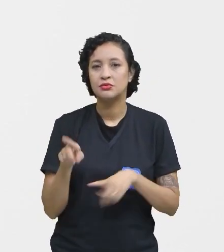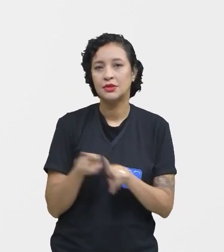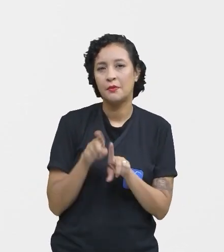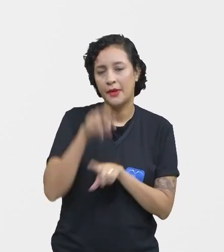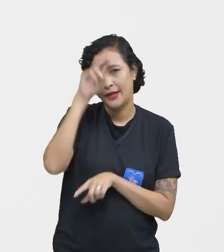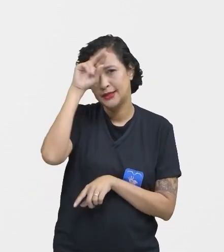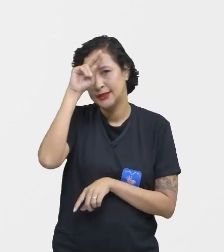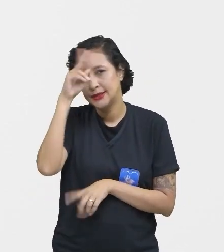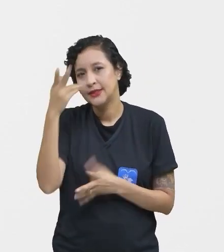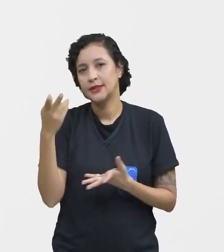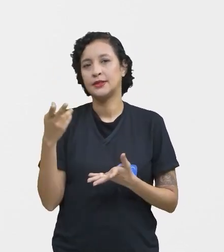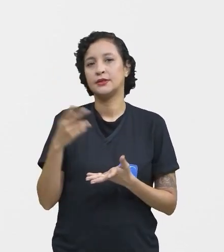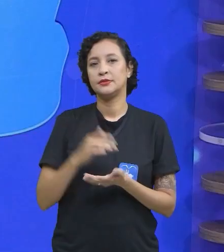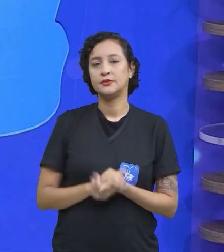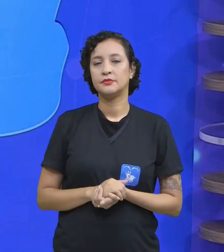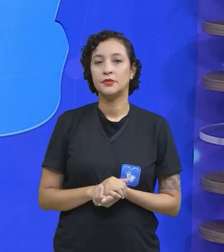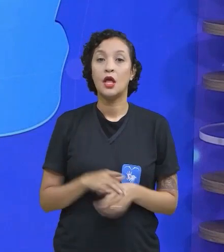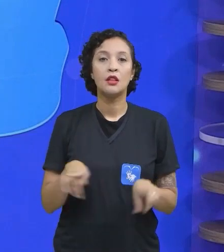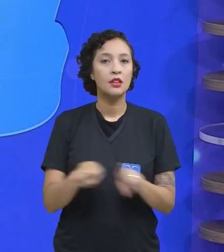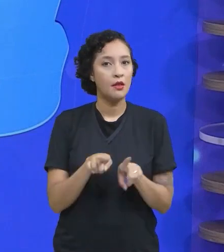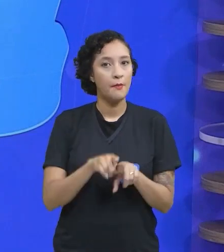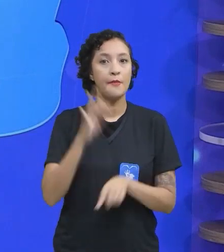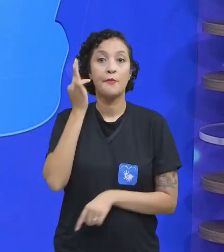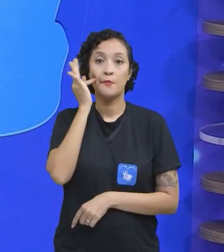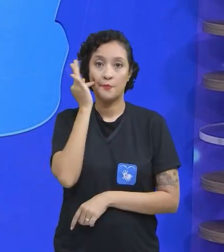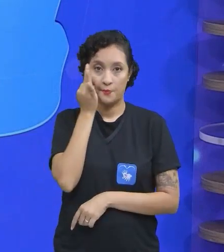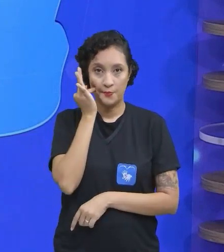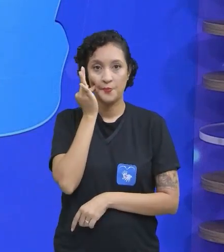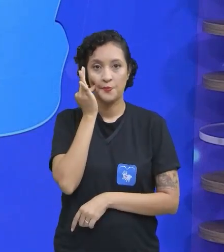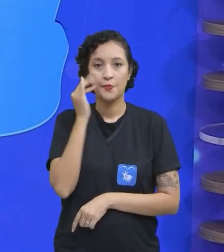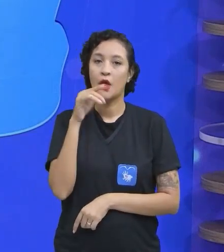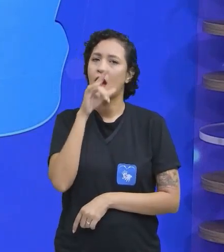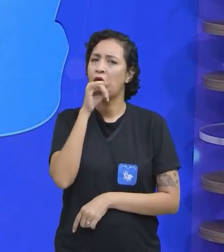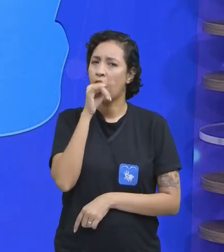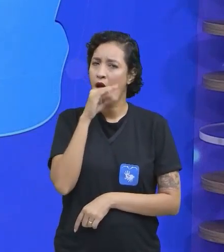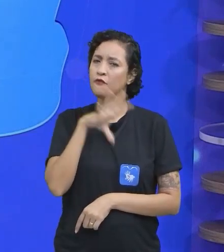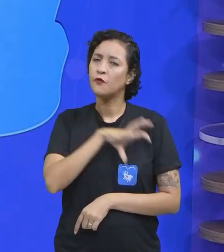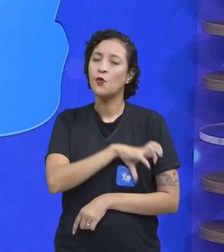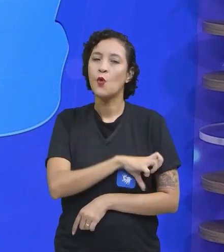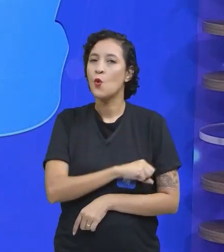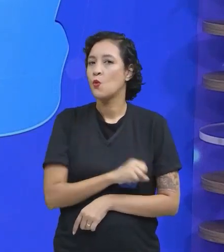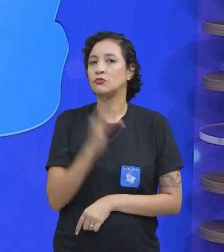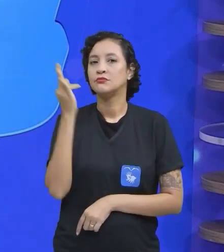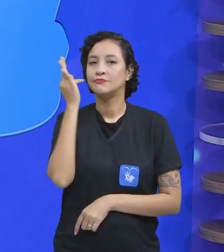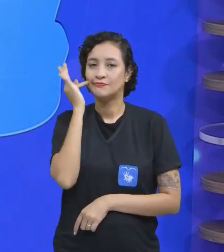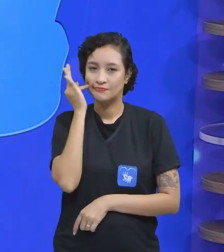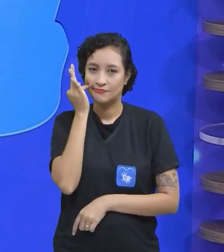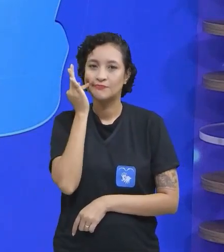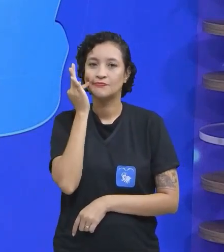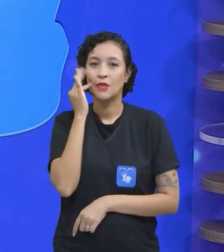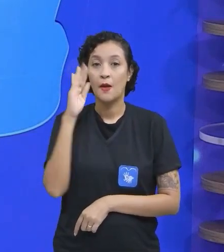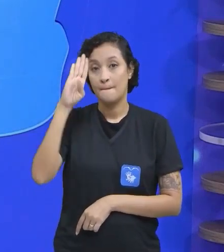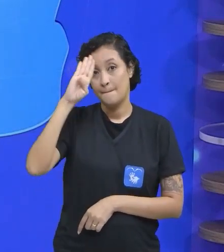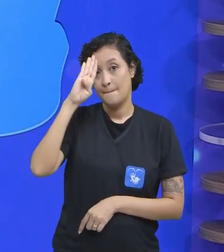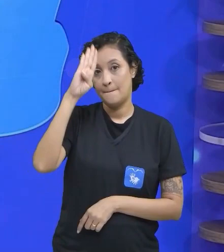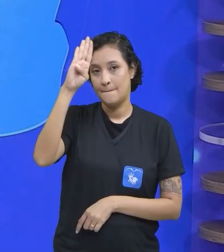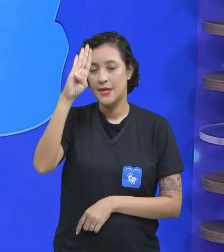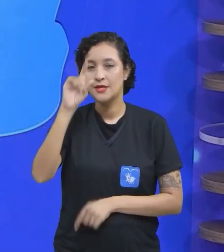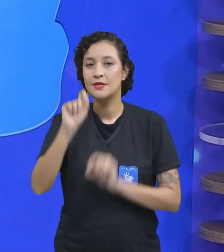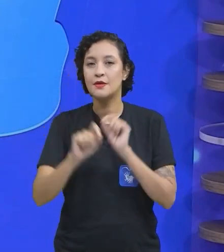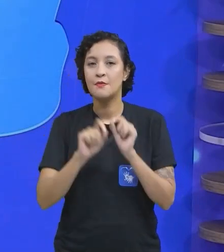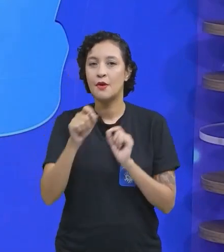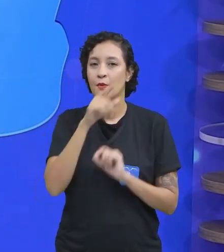insetos e de frutas também. As aves, elas gostam muito de fruta, né? Principalmente as araras que nós temos na nossa